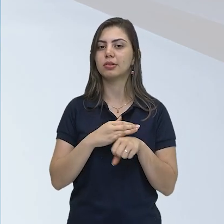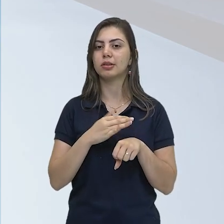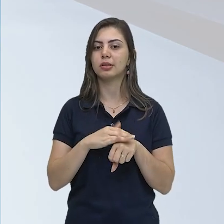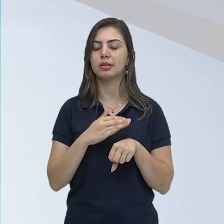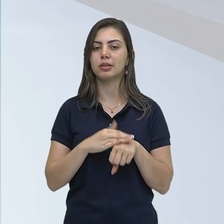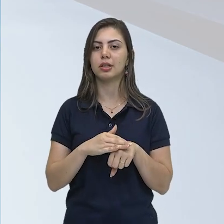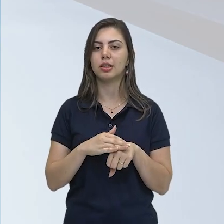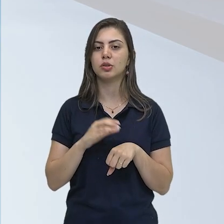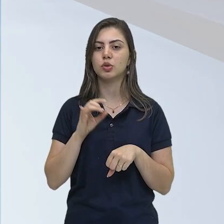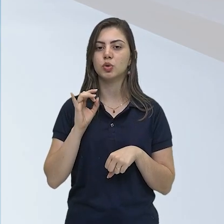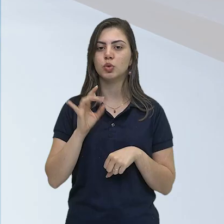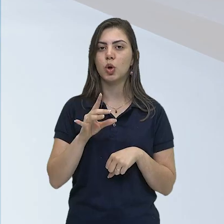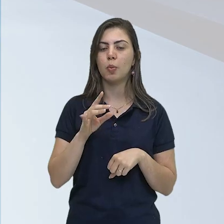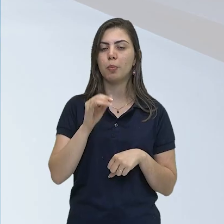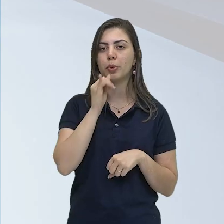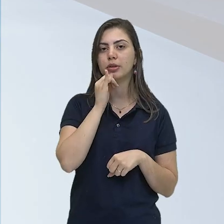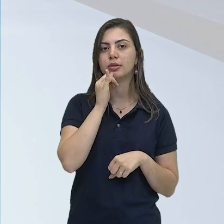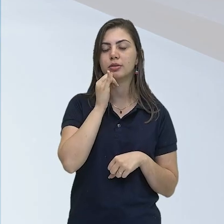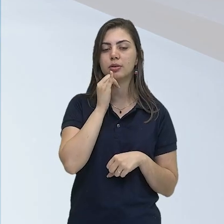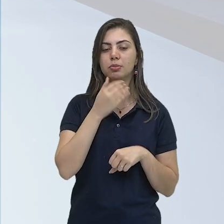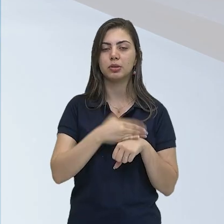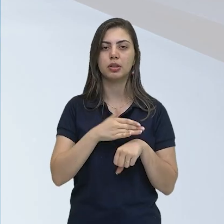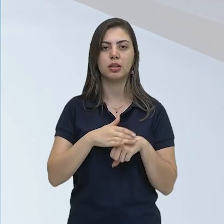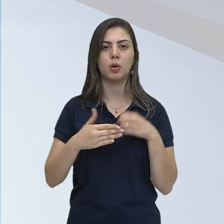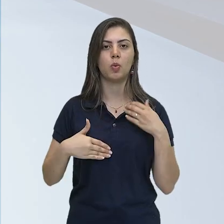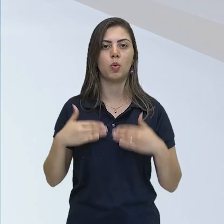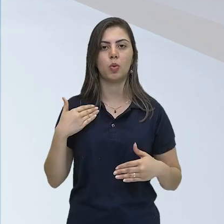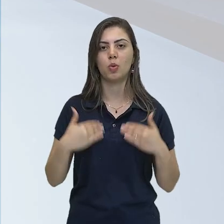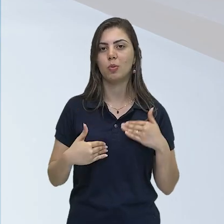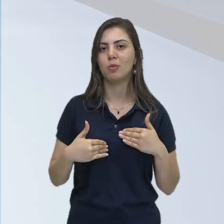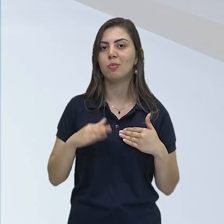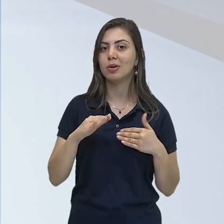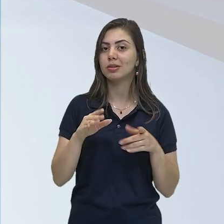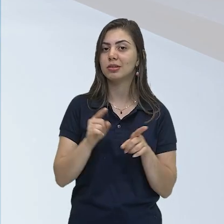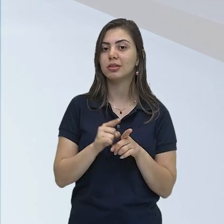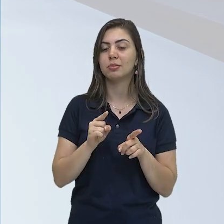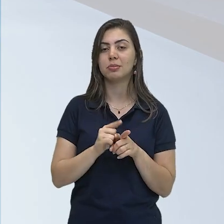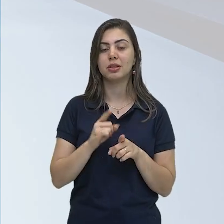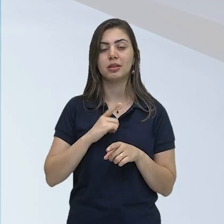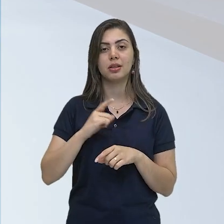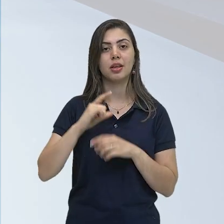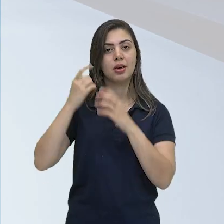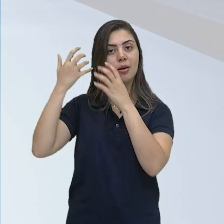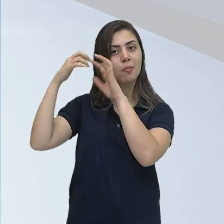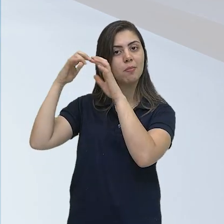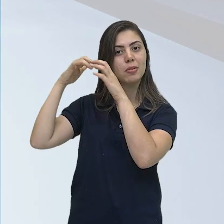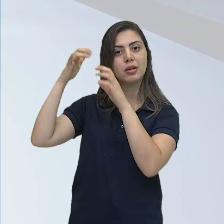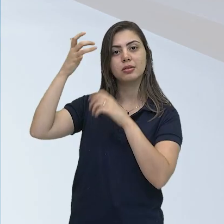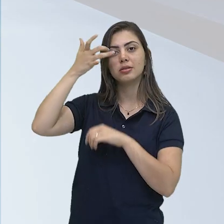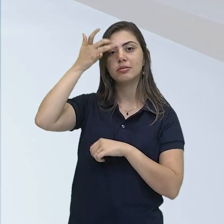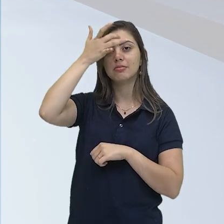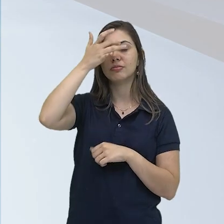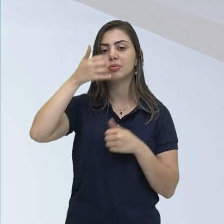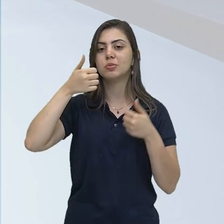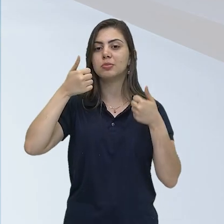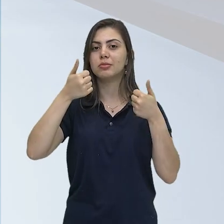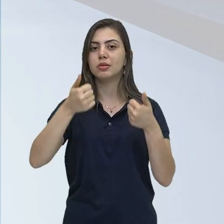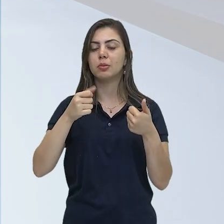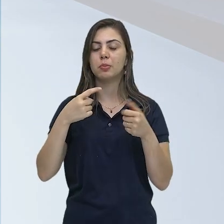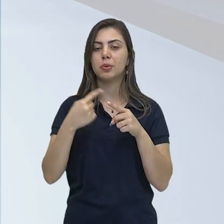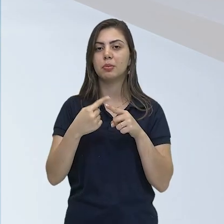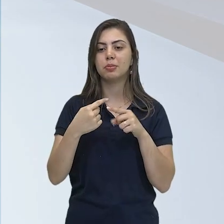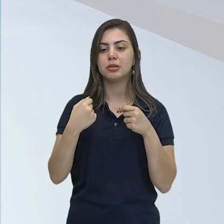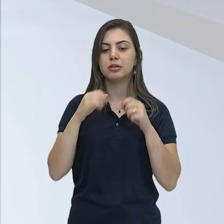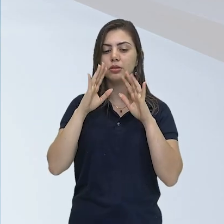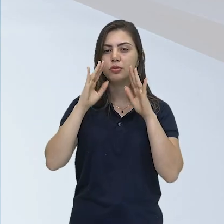vamos trabalhar apenas a questão física, mas nós vamos trabalhar a questão mental também. A gente vai concentrar para